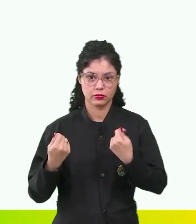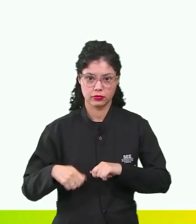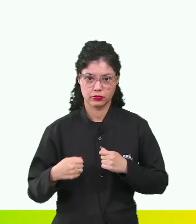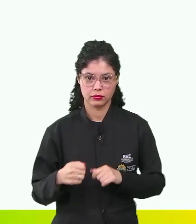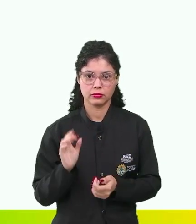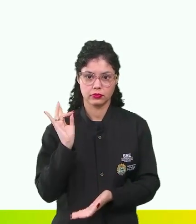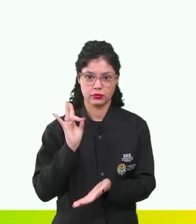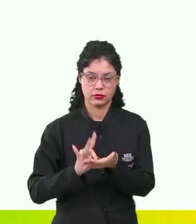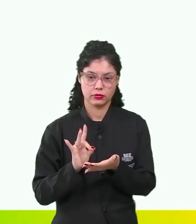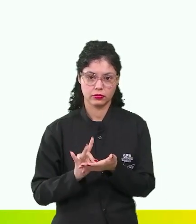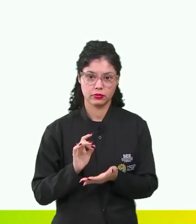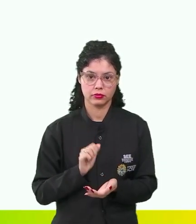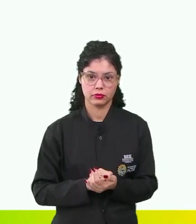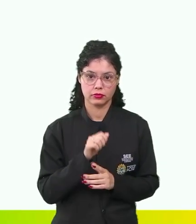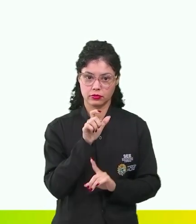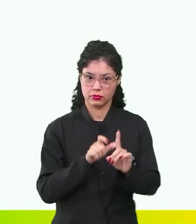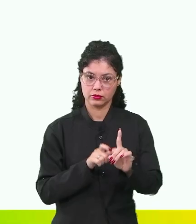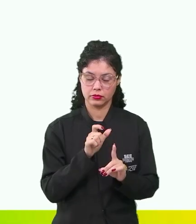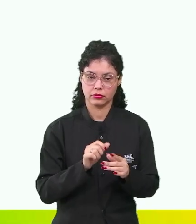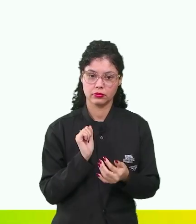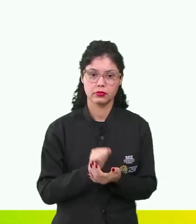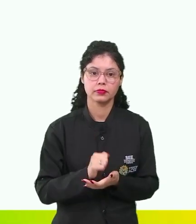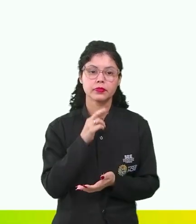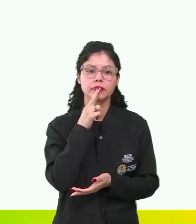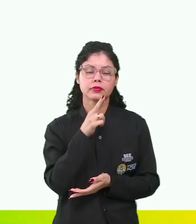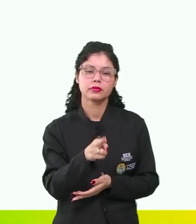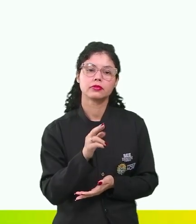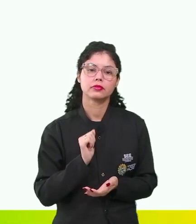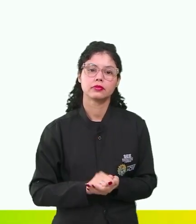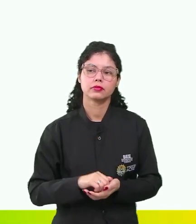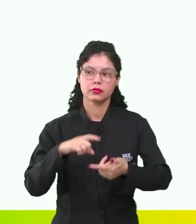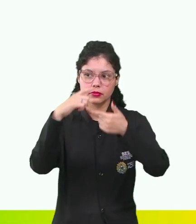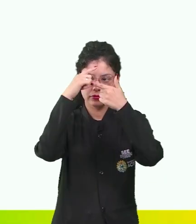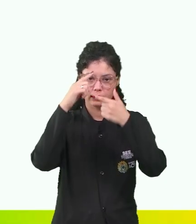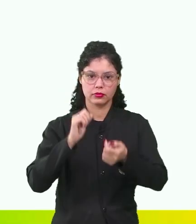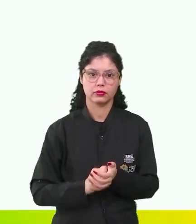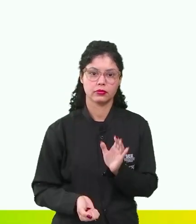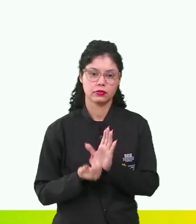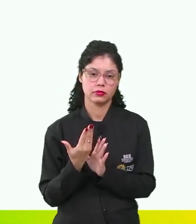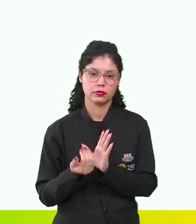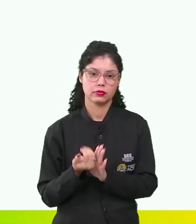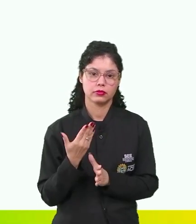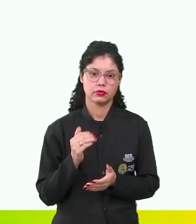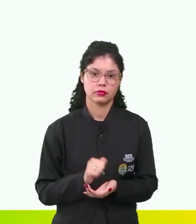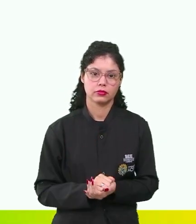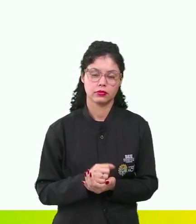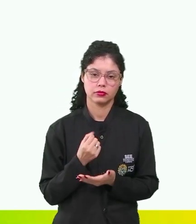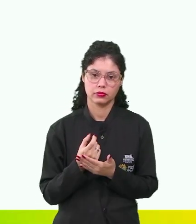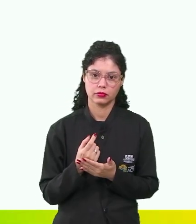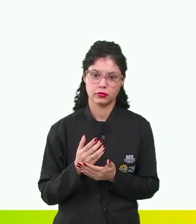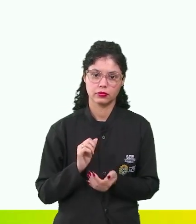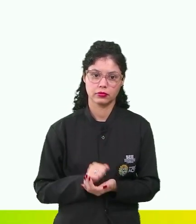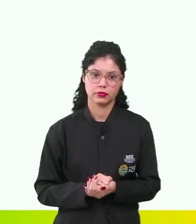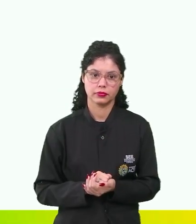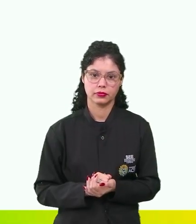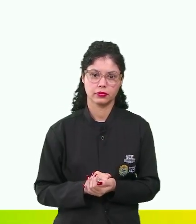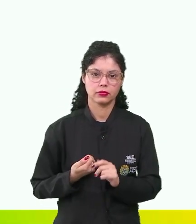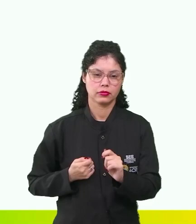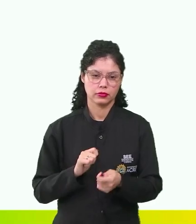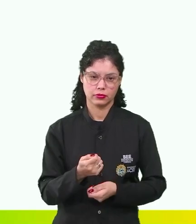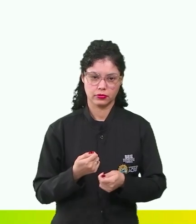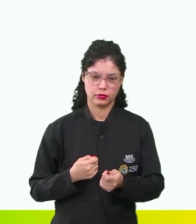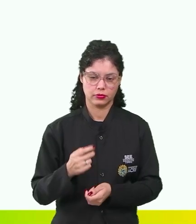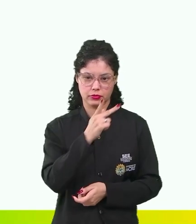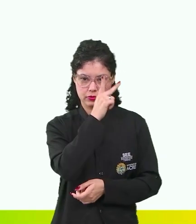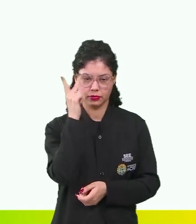às necessidades reais dos indivíduos, resultando em uma alienação, o que gera um consumo compulsivo